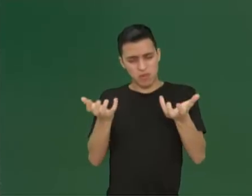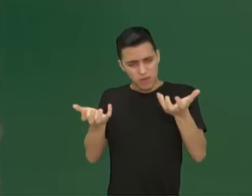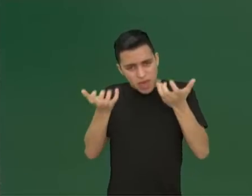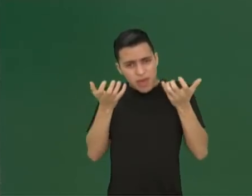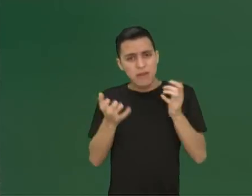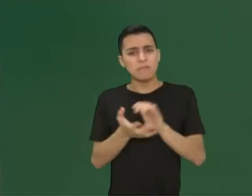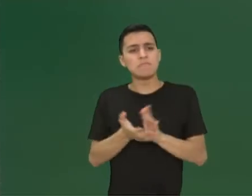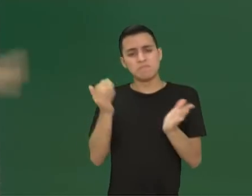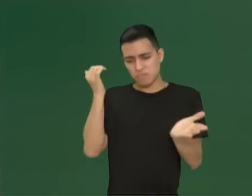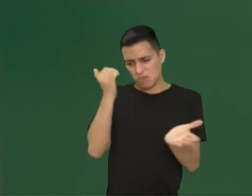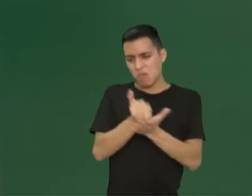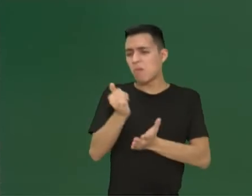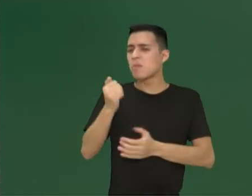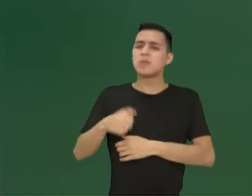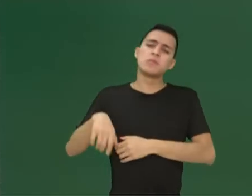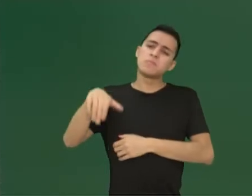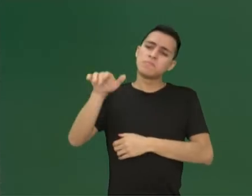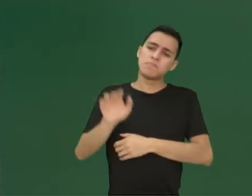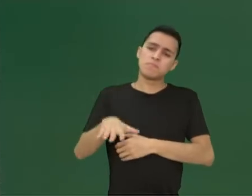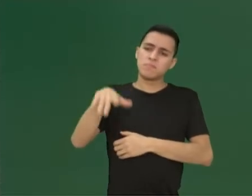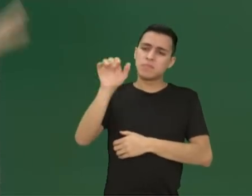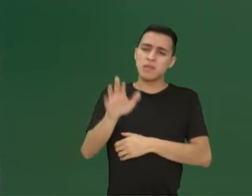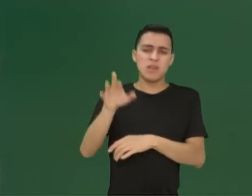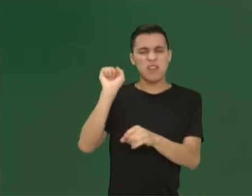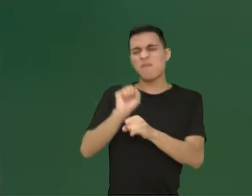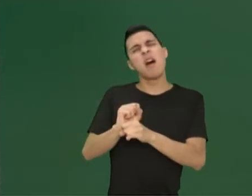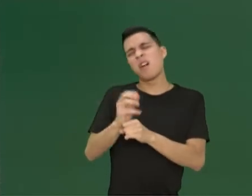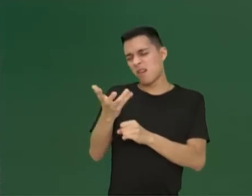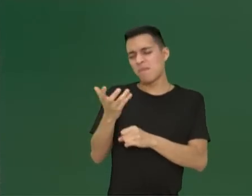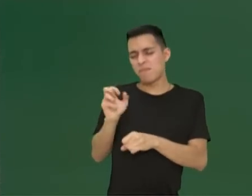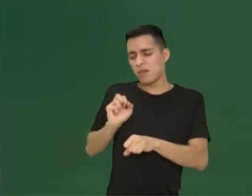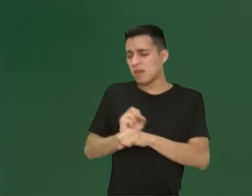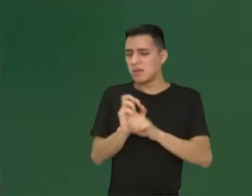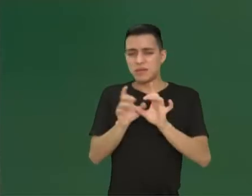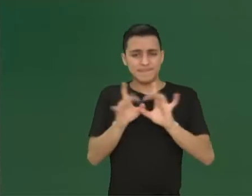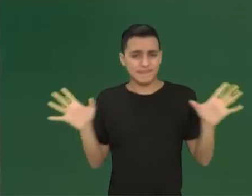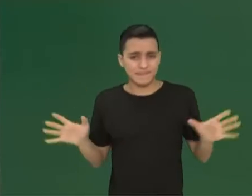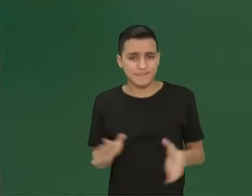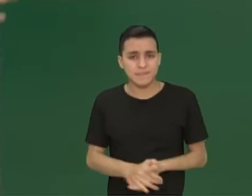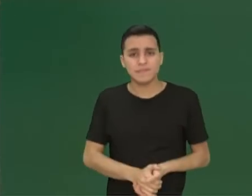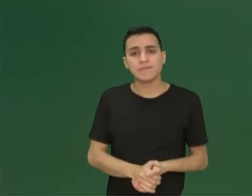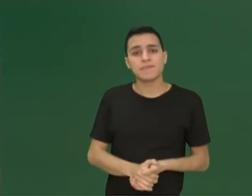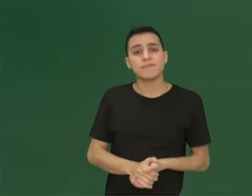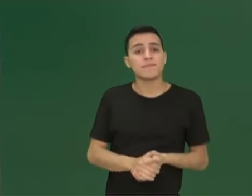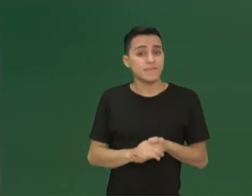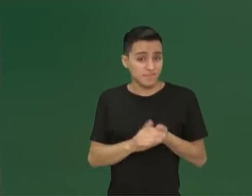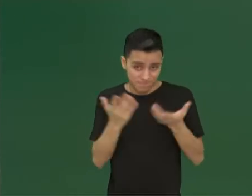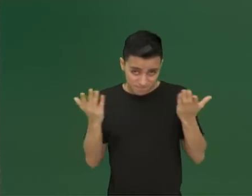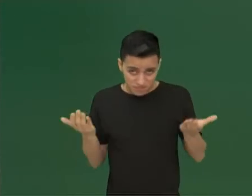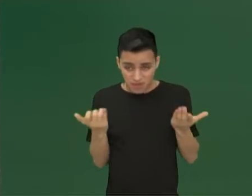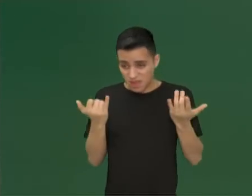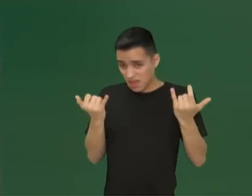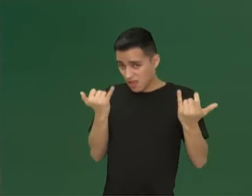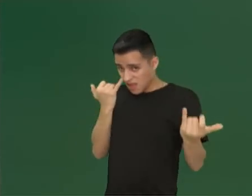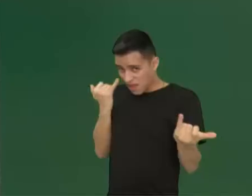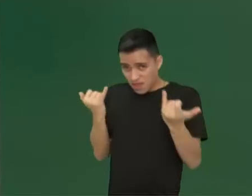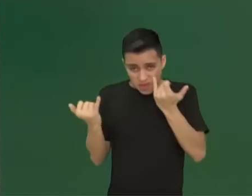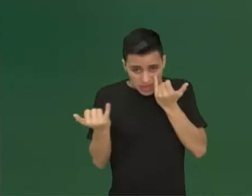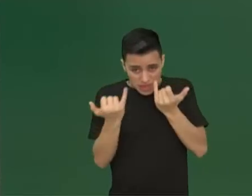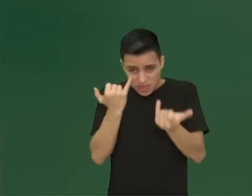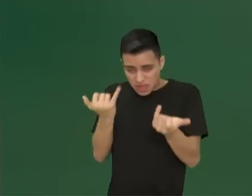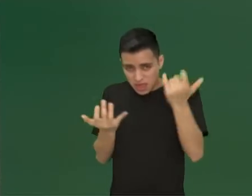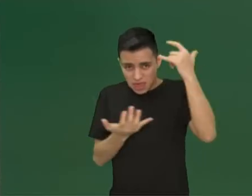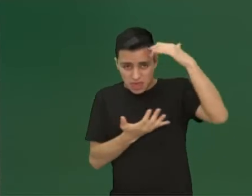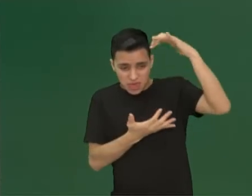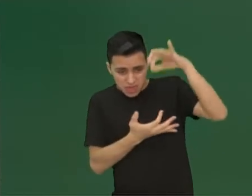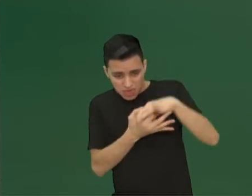Você começa a hora que você quiser e você para a hora que você quiser. Essas informações eu também estão